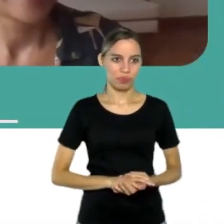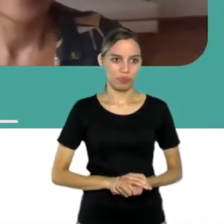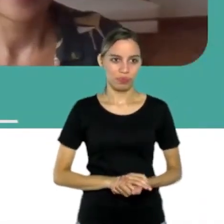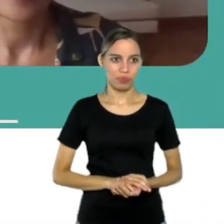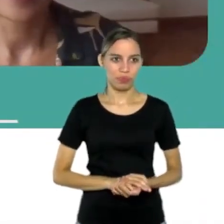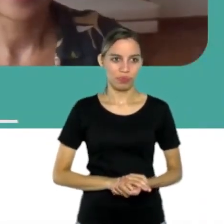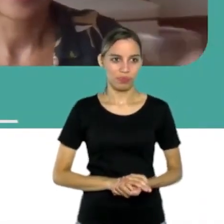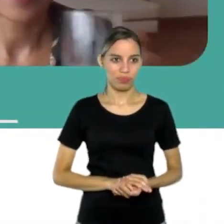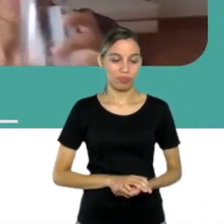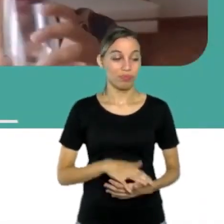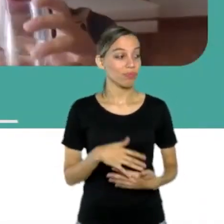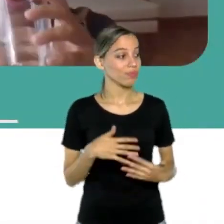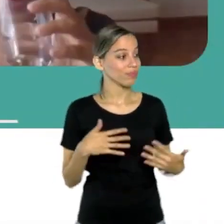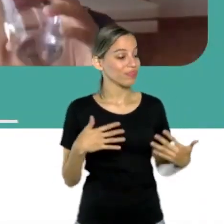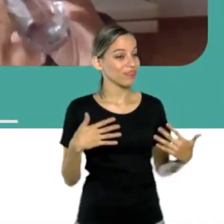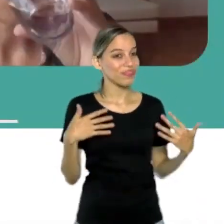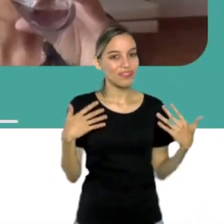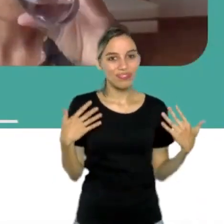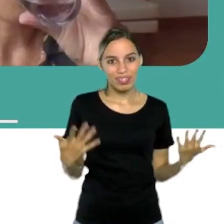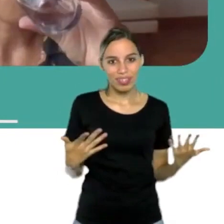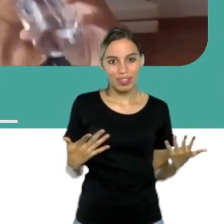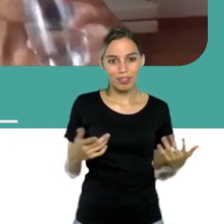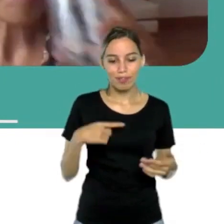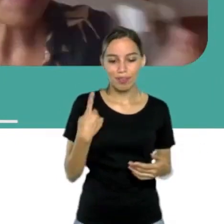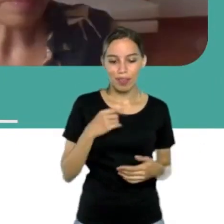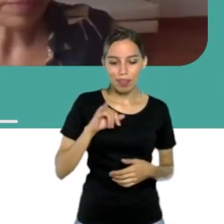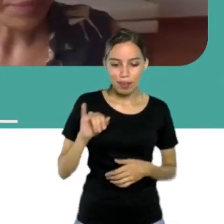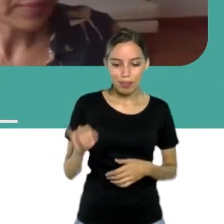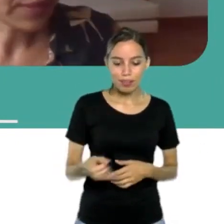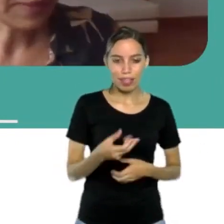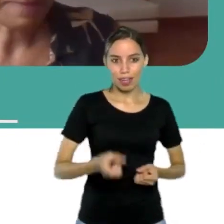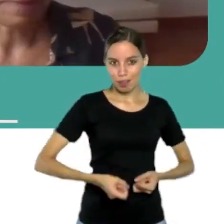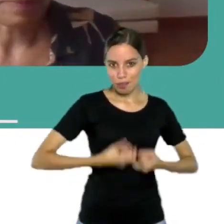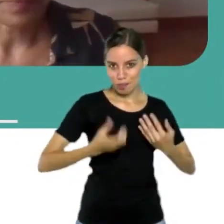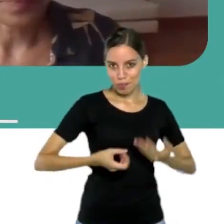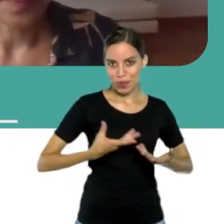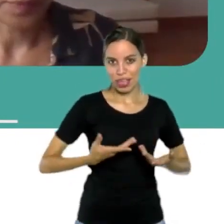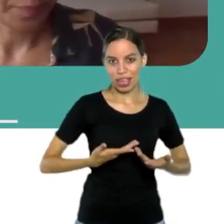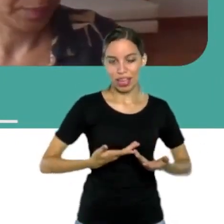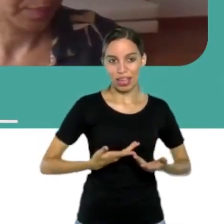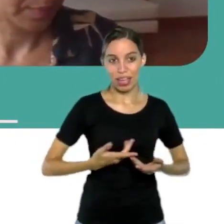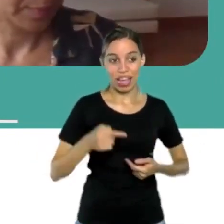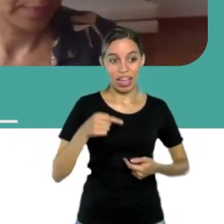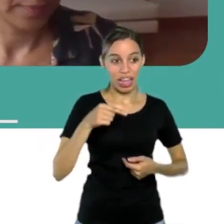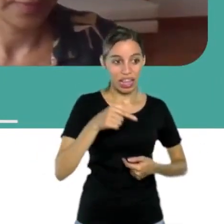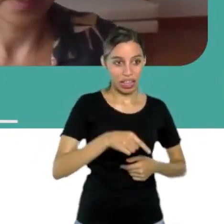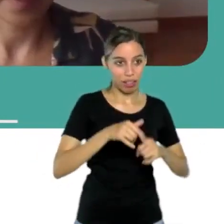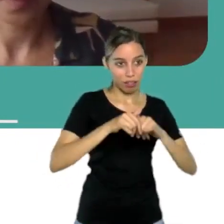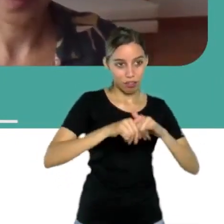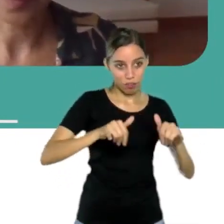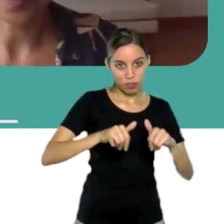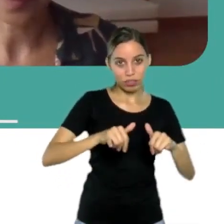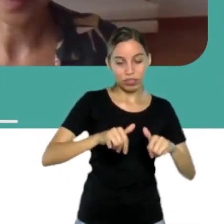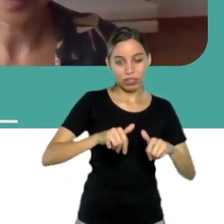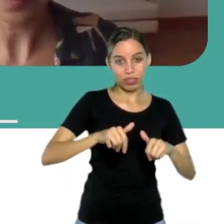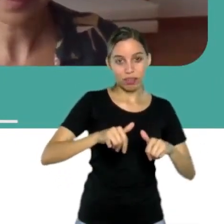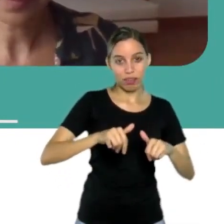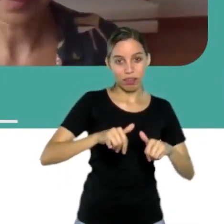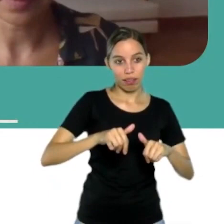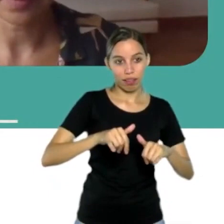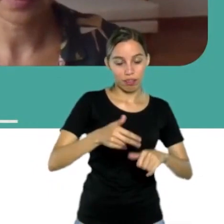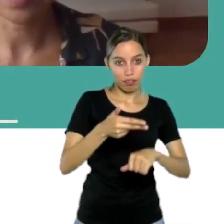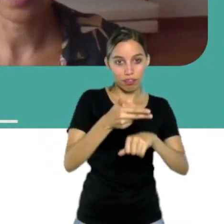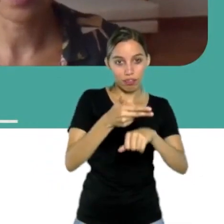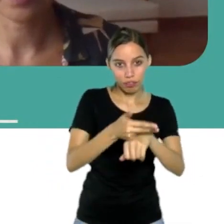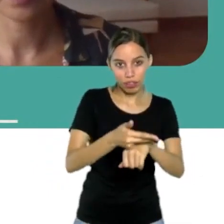Elisa, a gente está aproveitando o poema, né? A gente hoje, esse programa vai ao ar no Dia Internacional da Mulher, que é hoje,